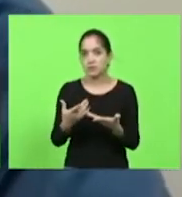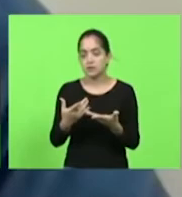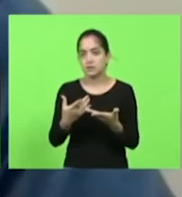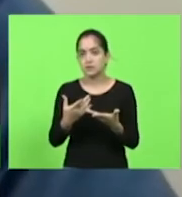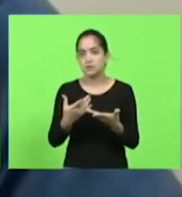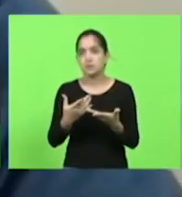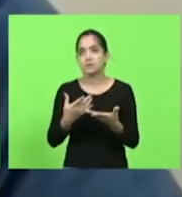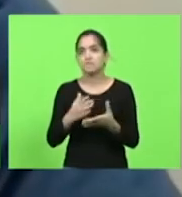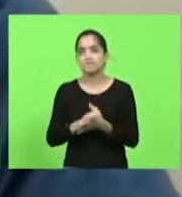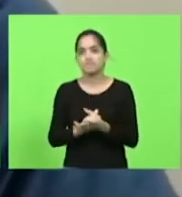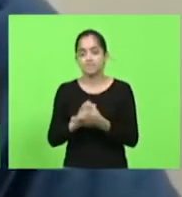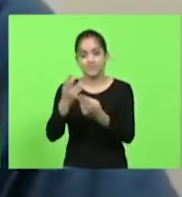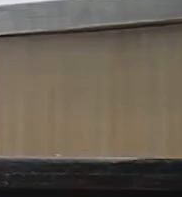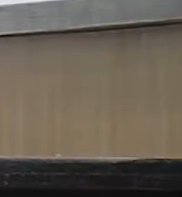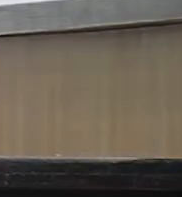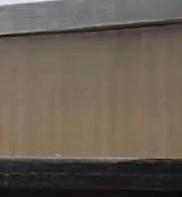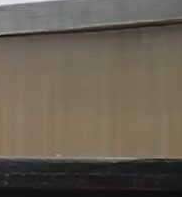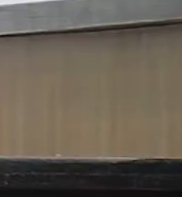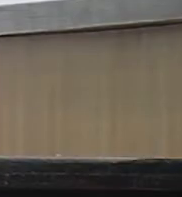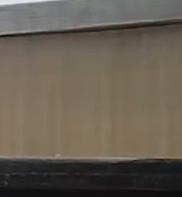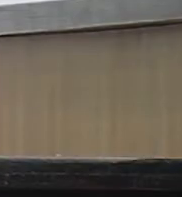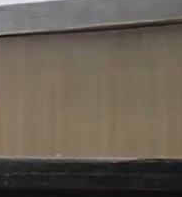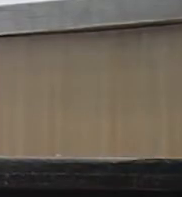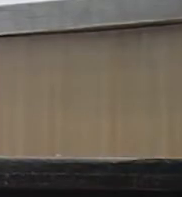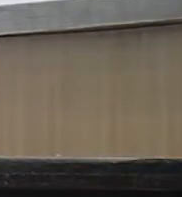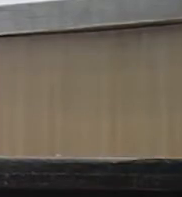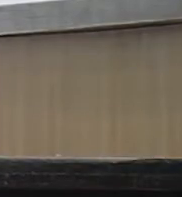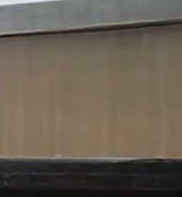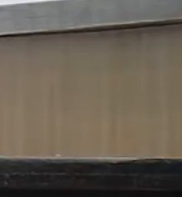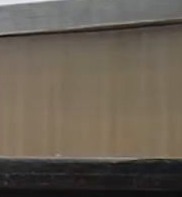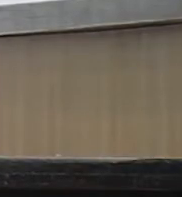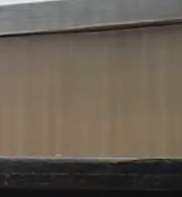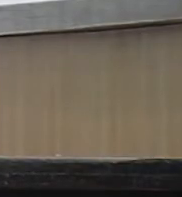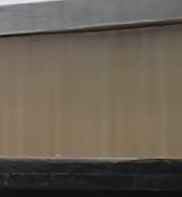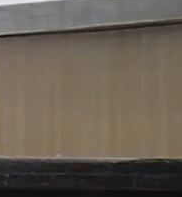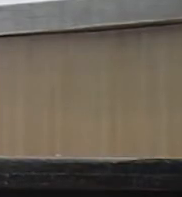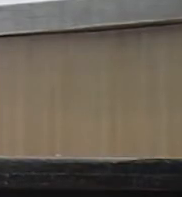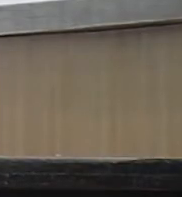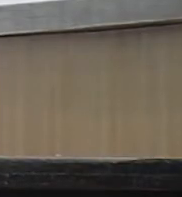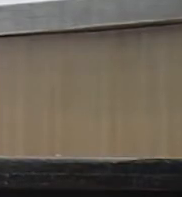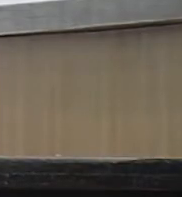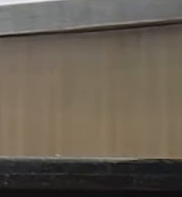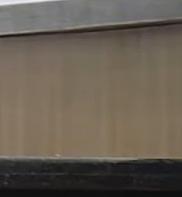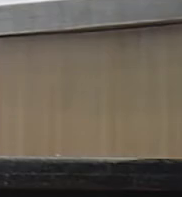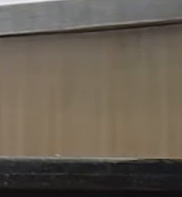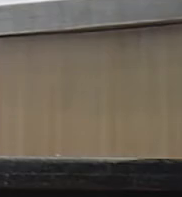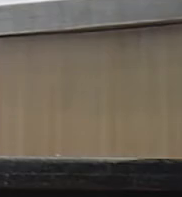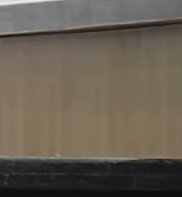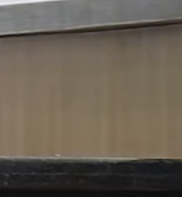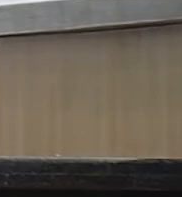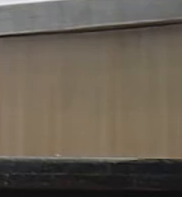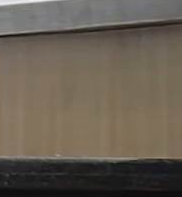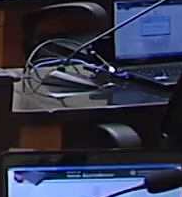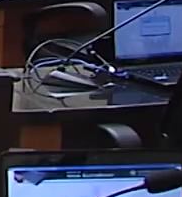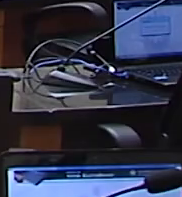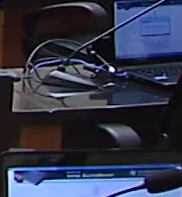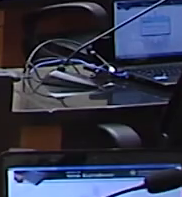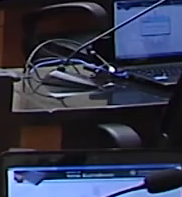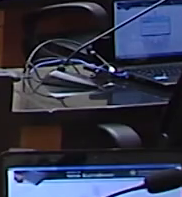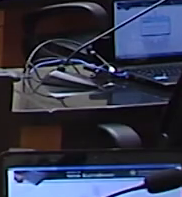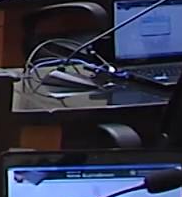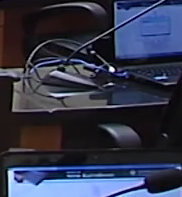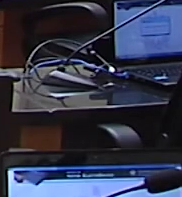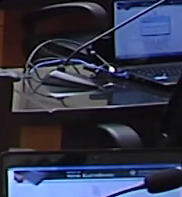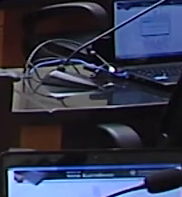altamente traumatizados. Já o deputado Maurício Skudlark, do PL, defendeu uma apuração rigorosa do